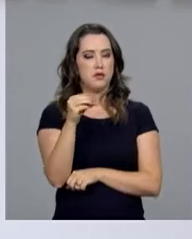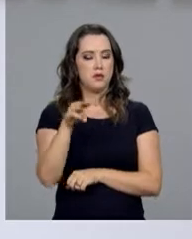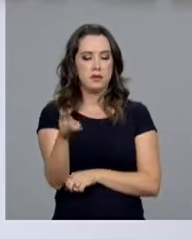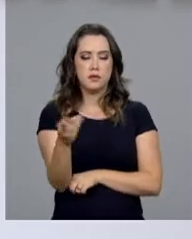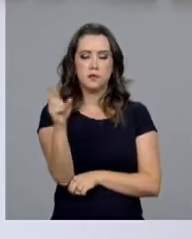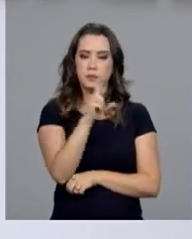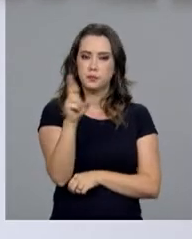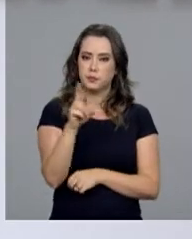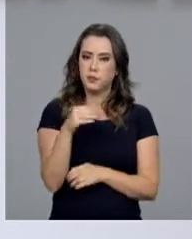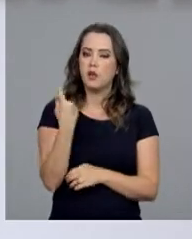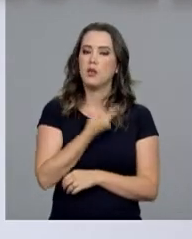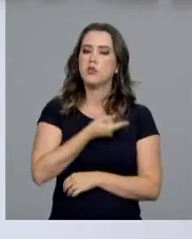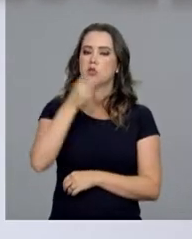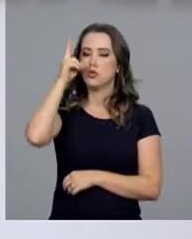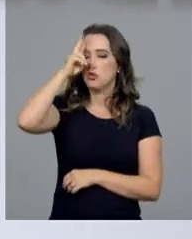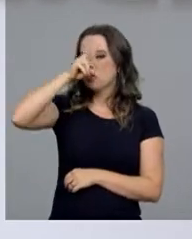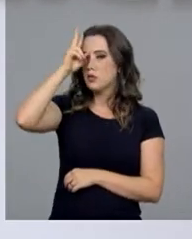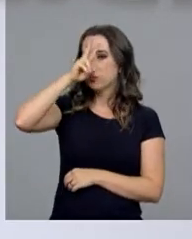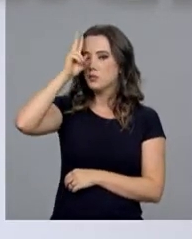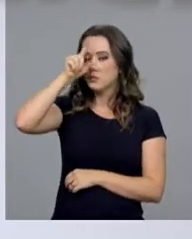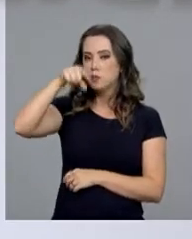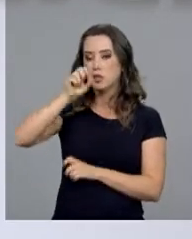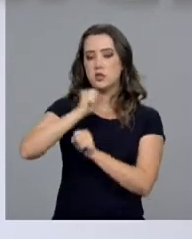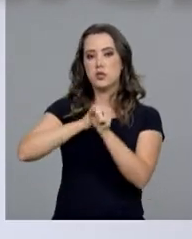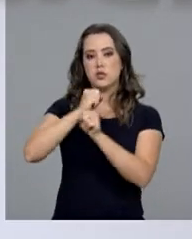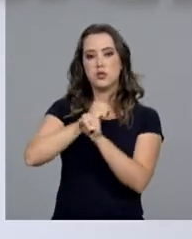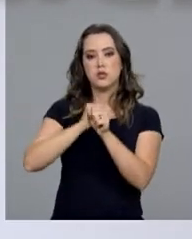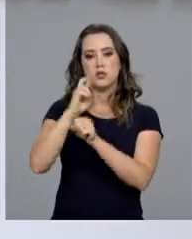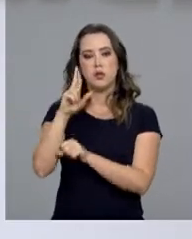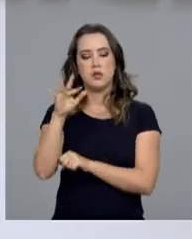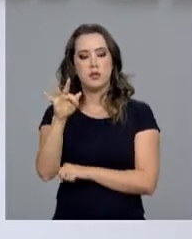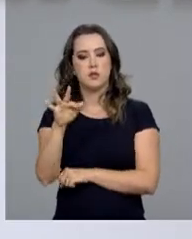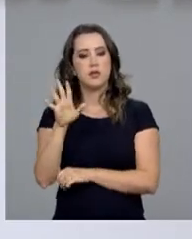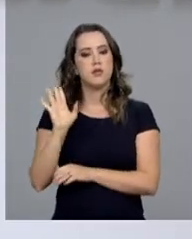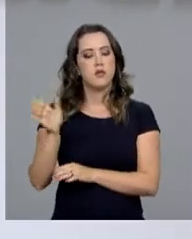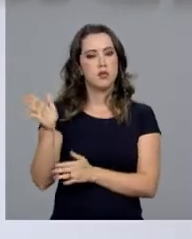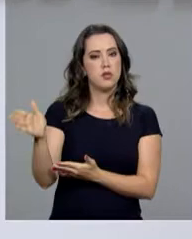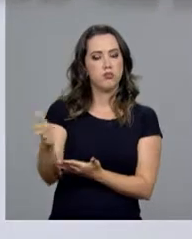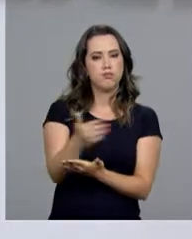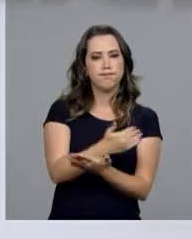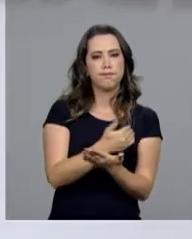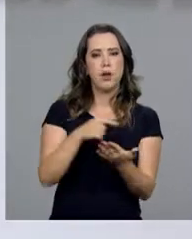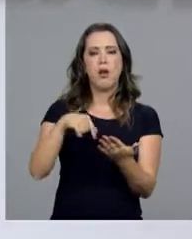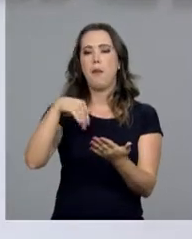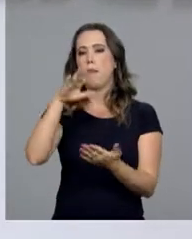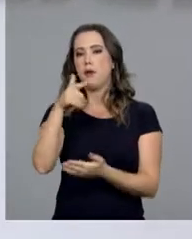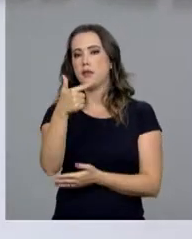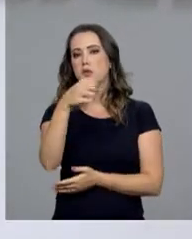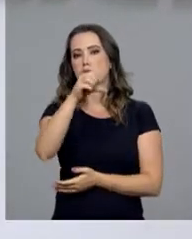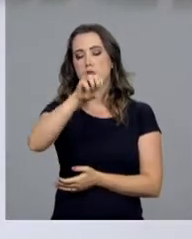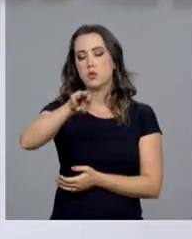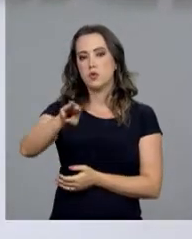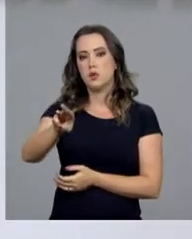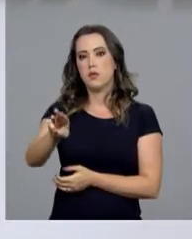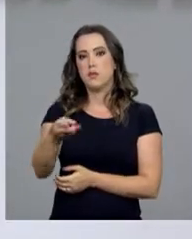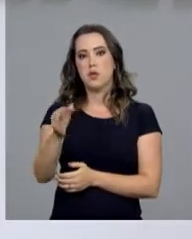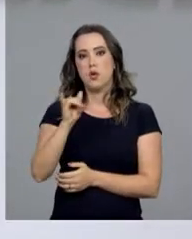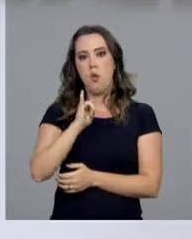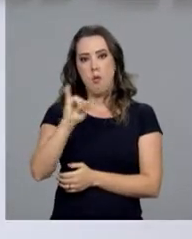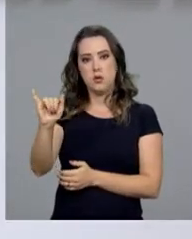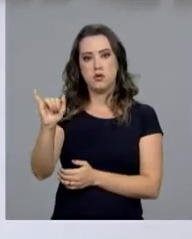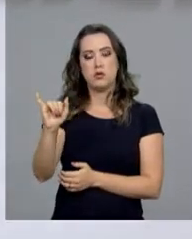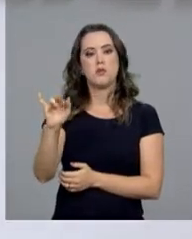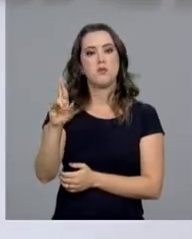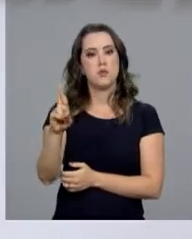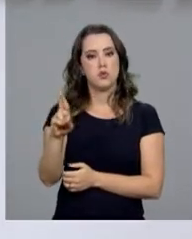de reais a gente lembra que nesse ano a receita federal recebeu mais de 29 milhões de declarações do imposto de renda pessoa